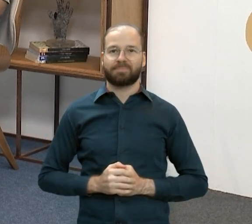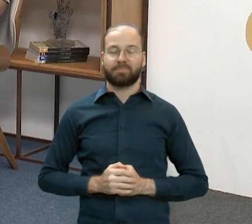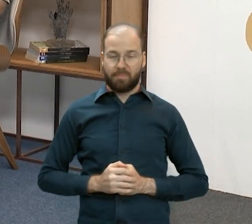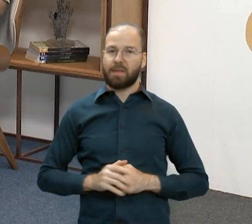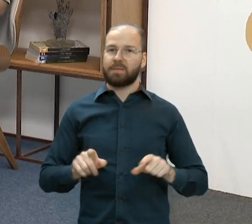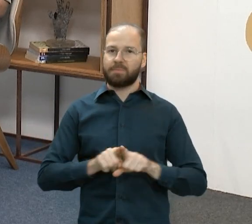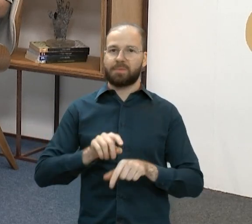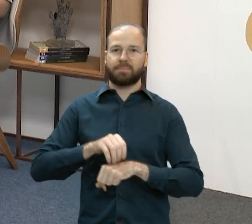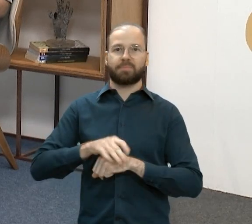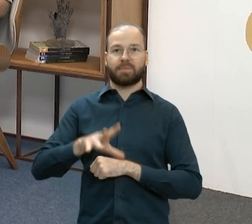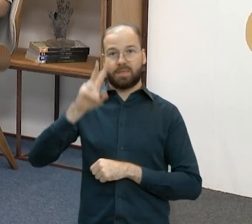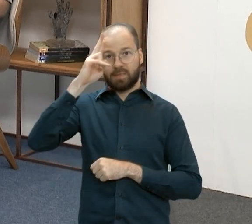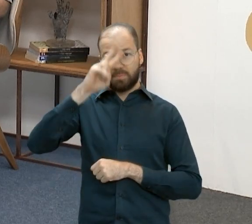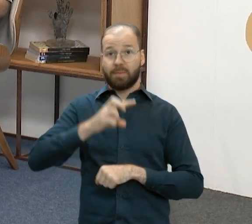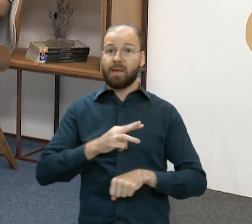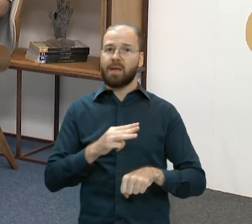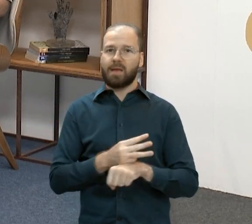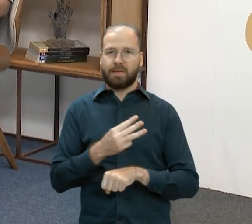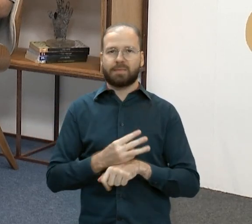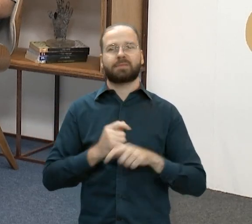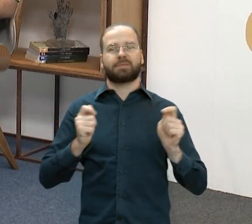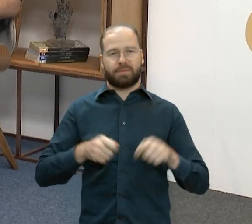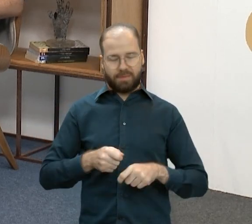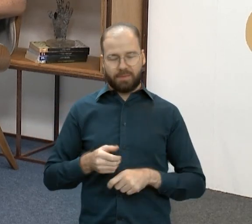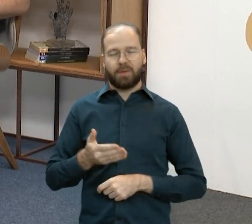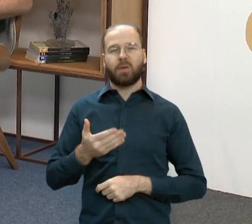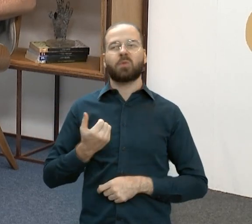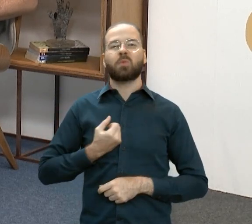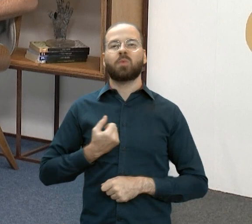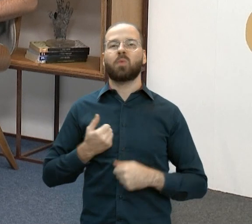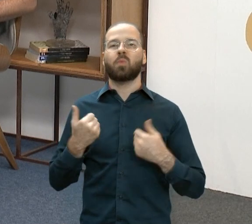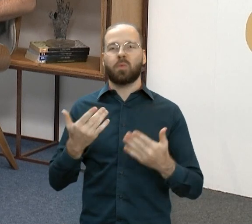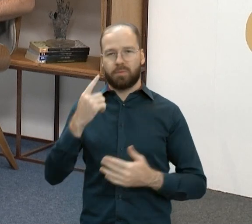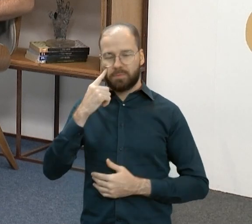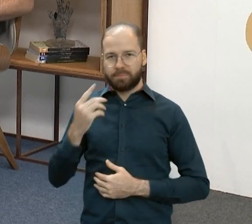participar com a gente por meio do nosso WhatsApp. O número é o